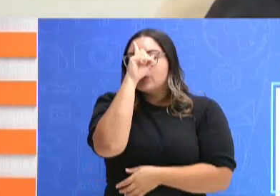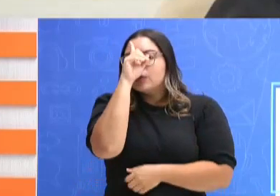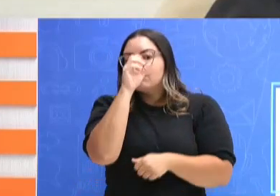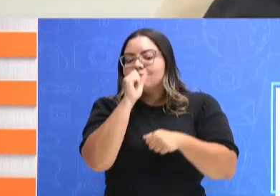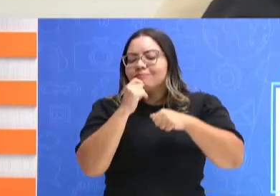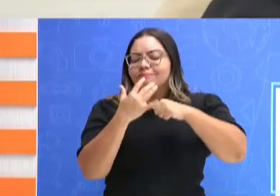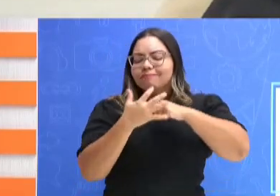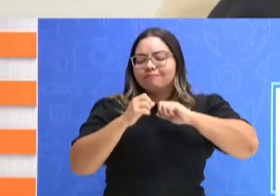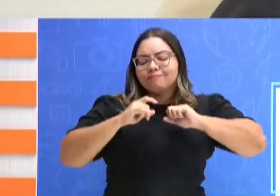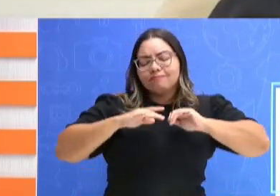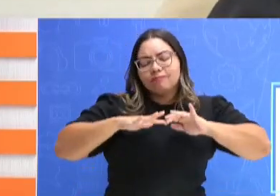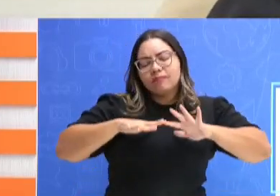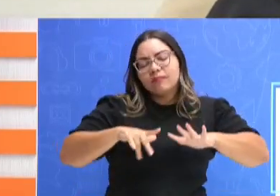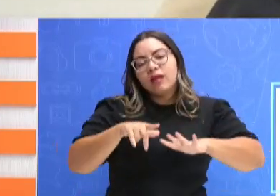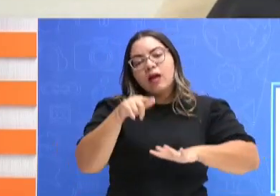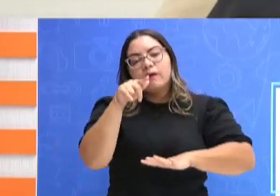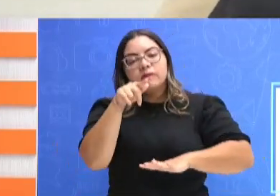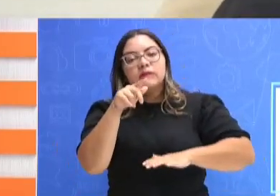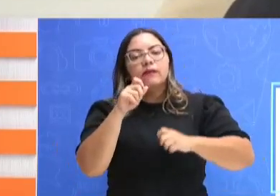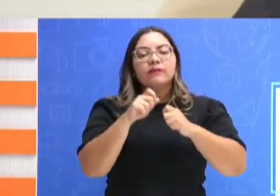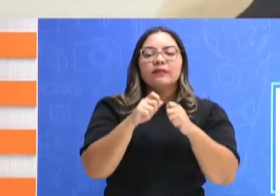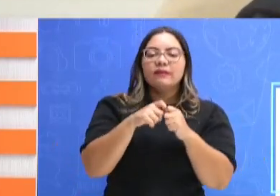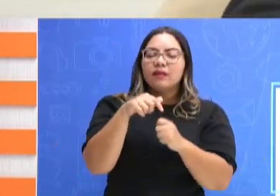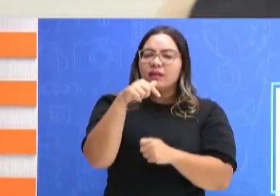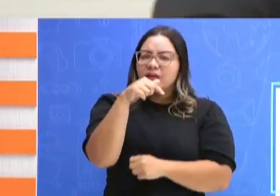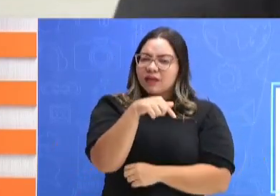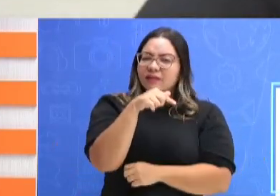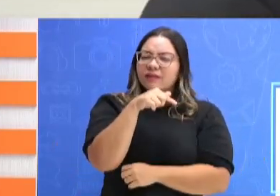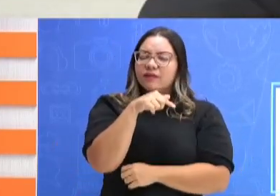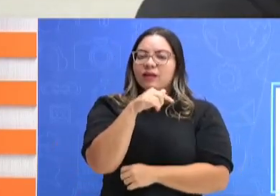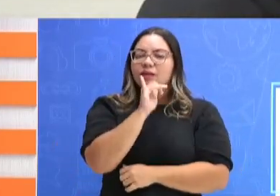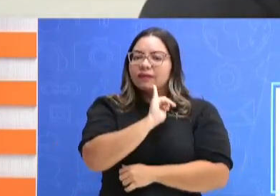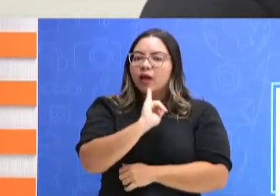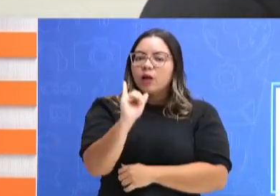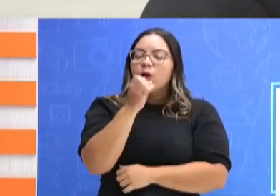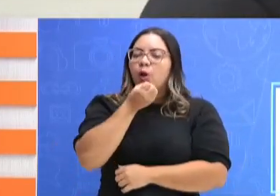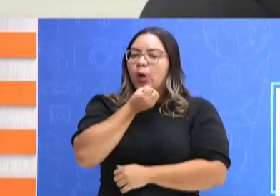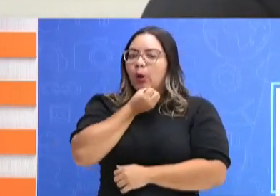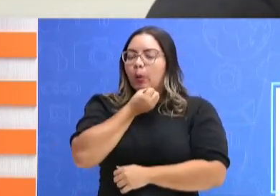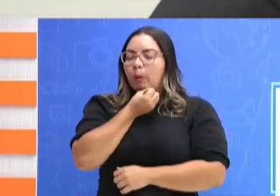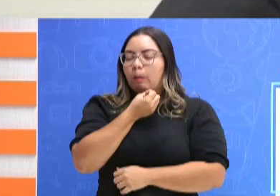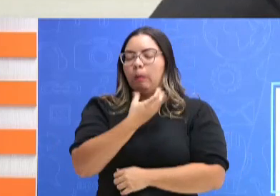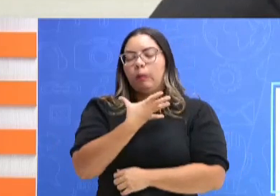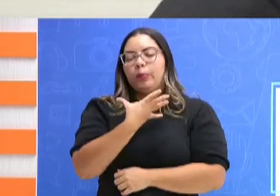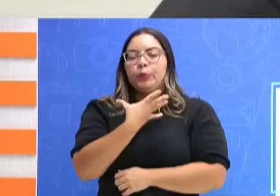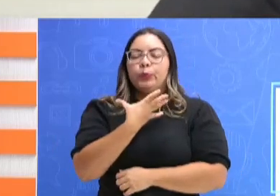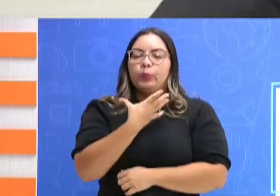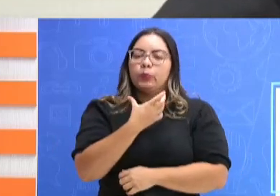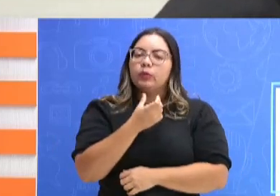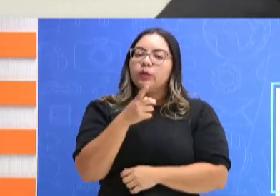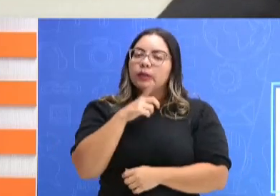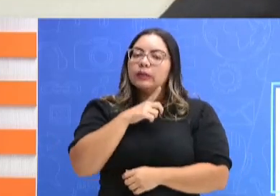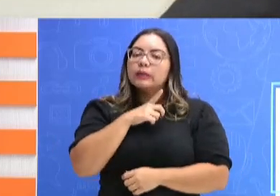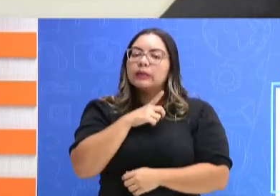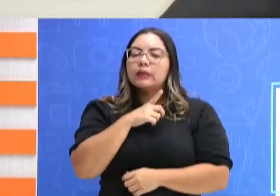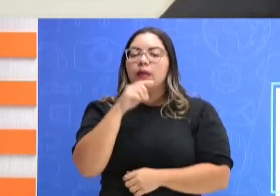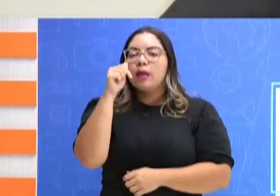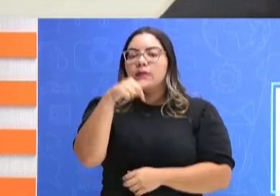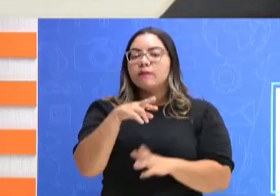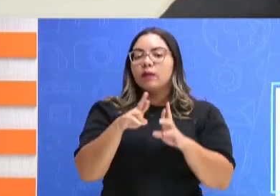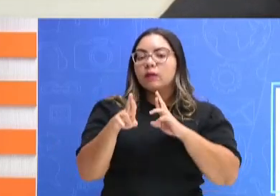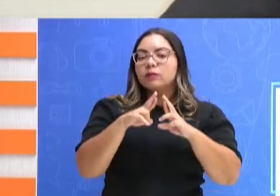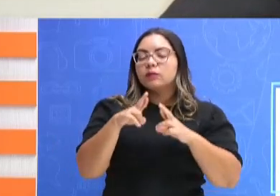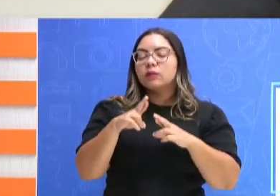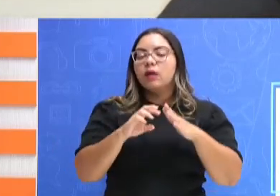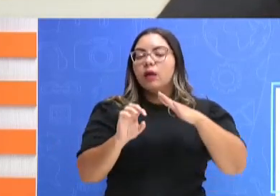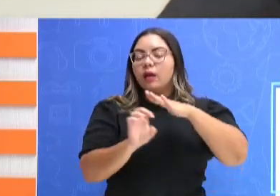todo mundo reclamando, o senhor injetar uma cifra grandiosa dessa no município, no comércio,